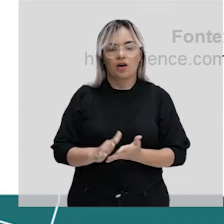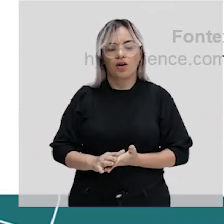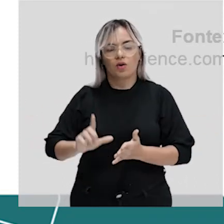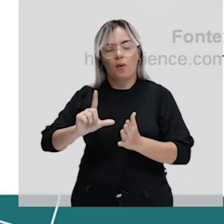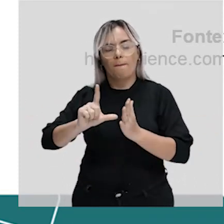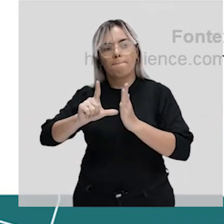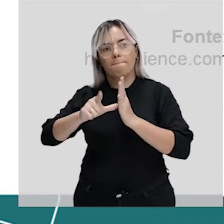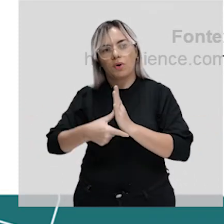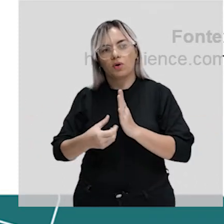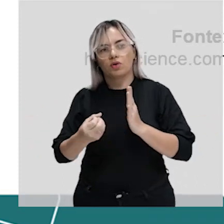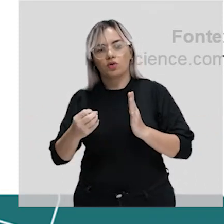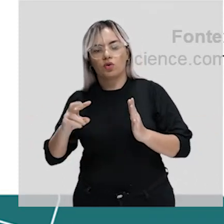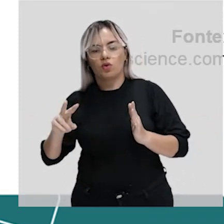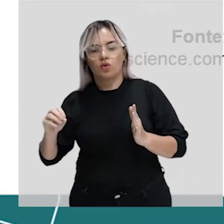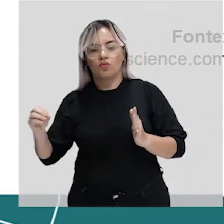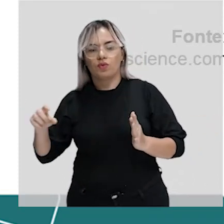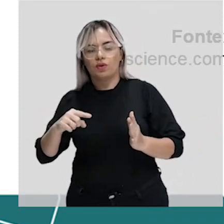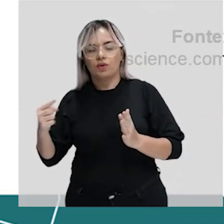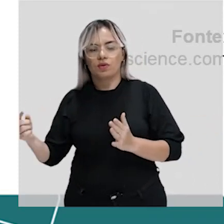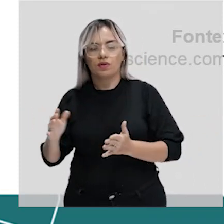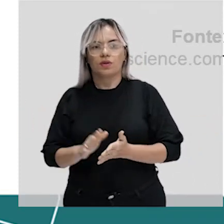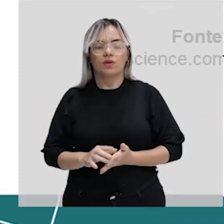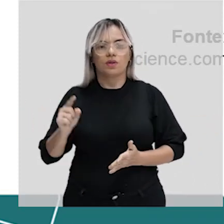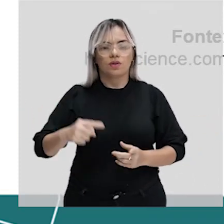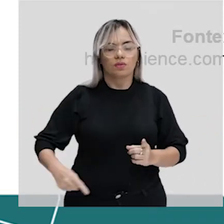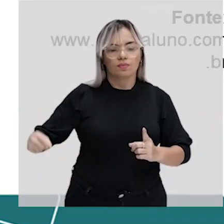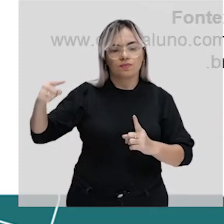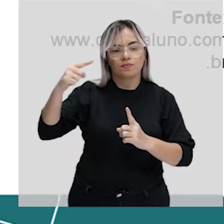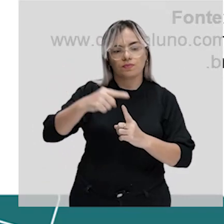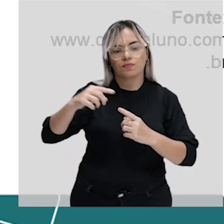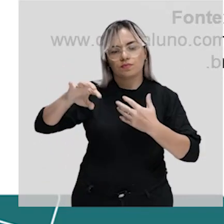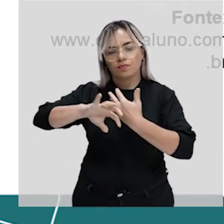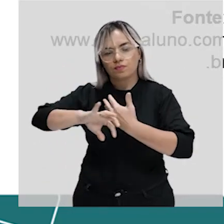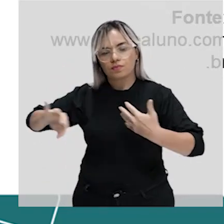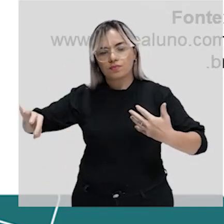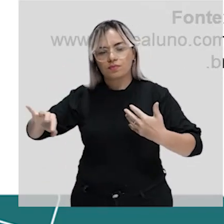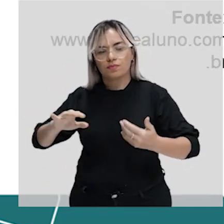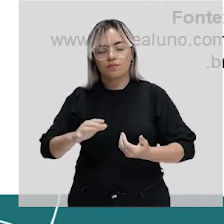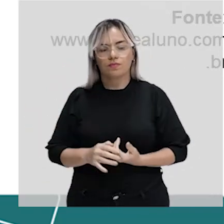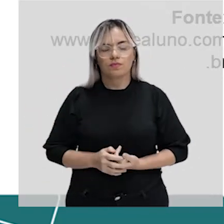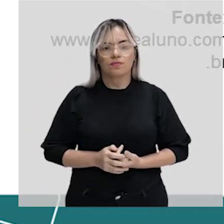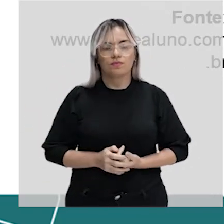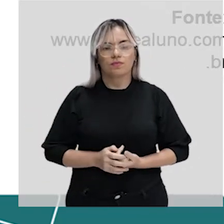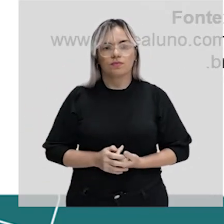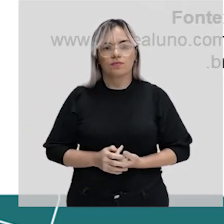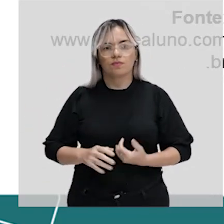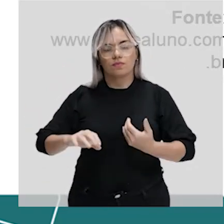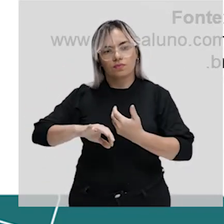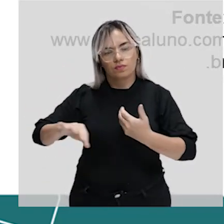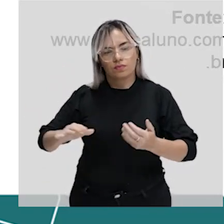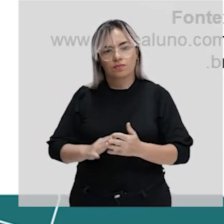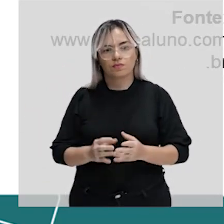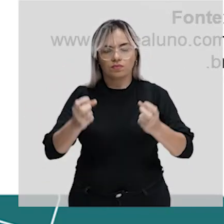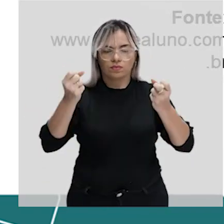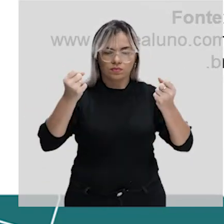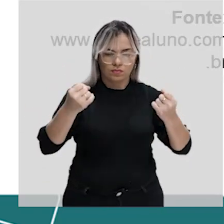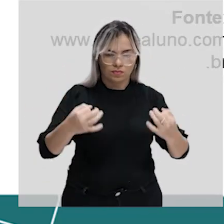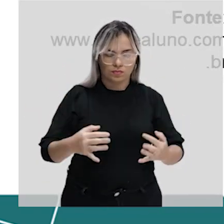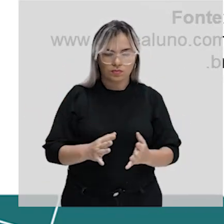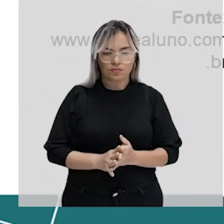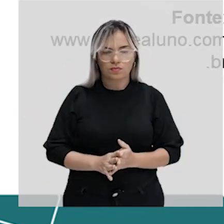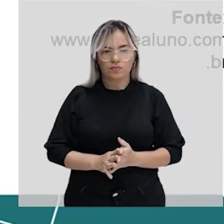pessoal. Isolamento pós-zigóticos é aquele tipo de isolamento que, beleza, os dois se